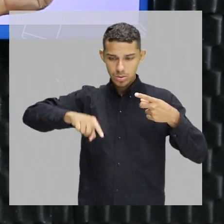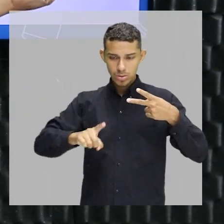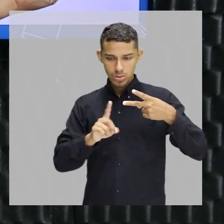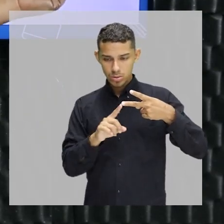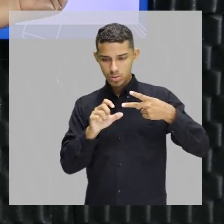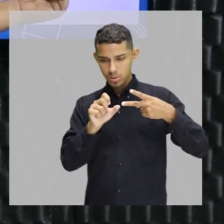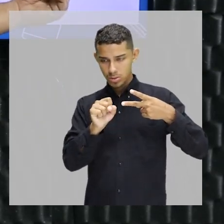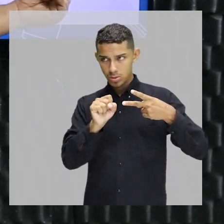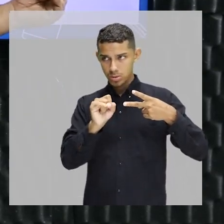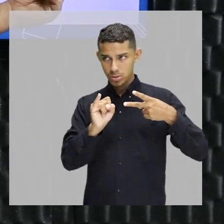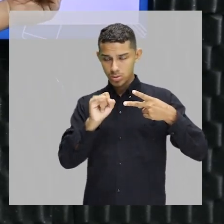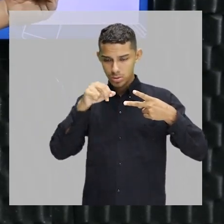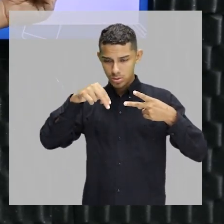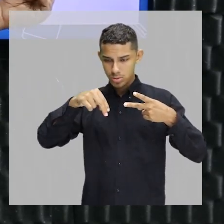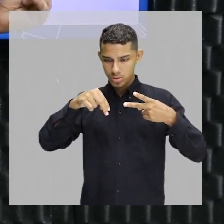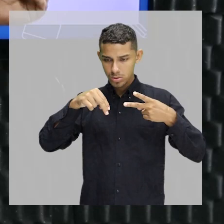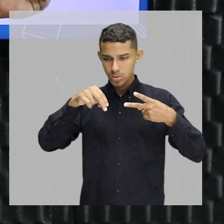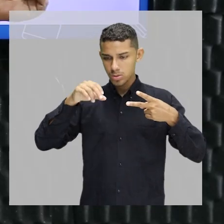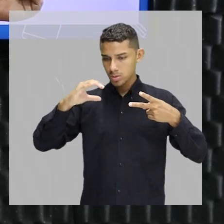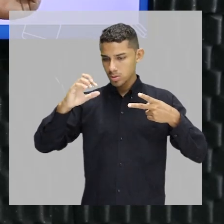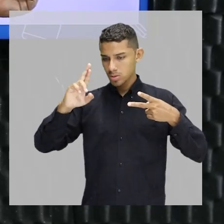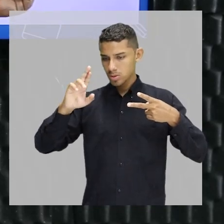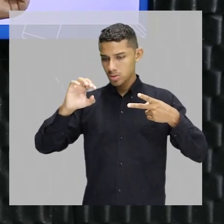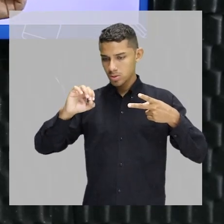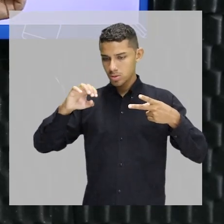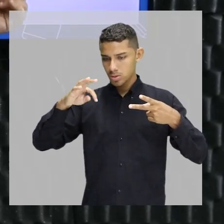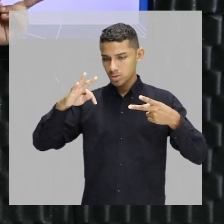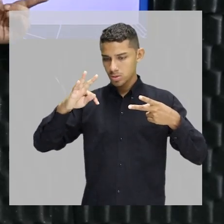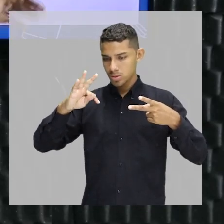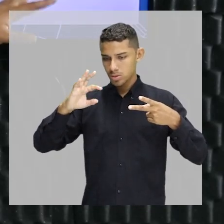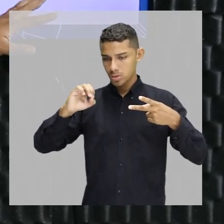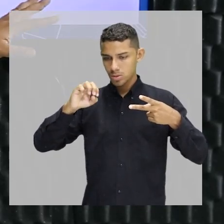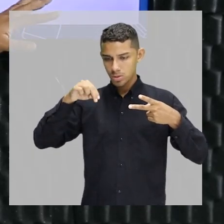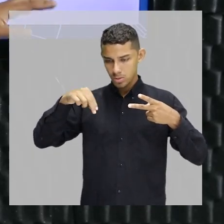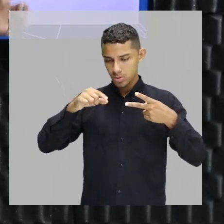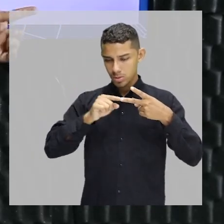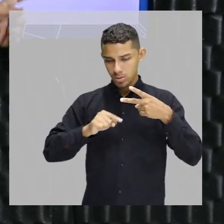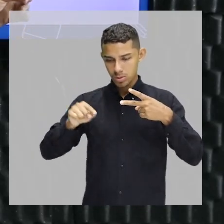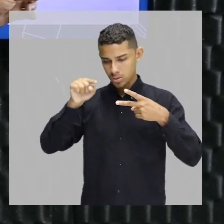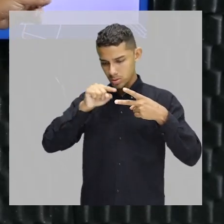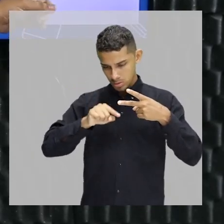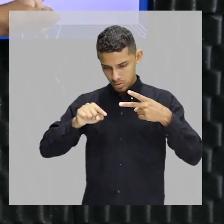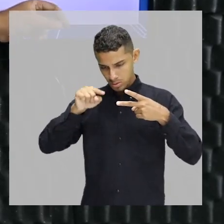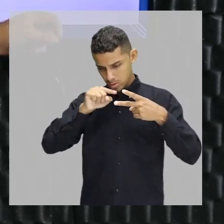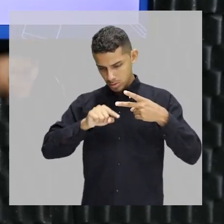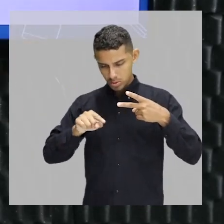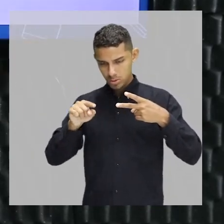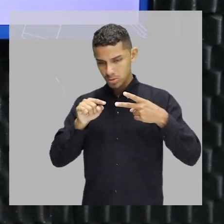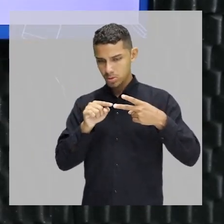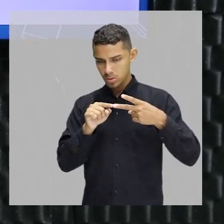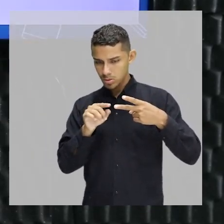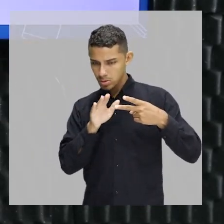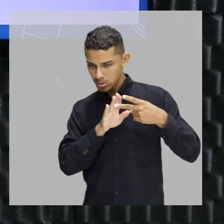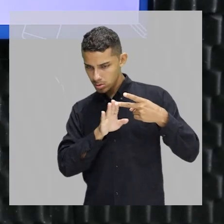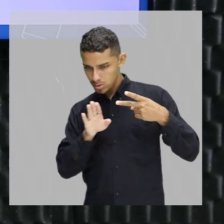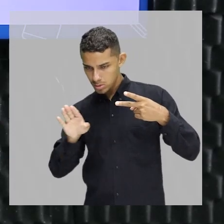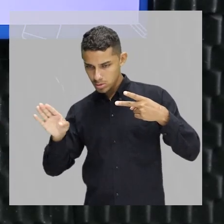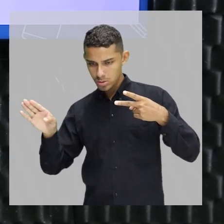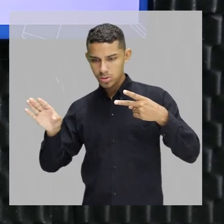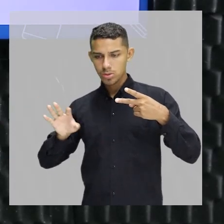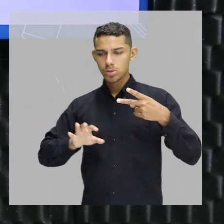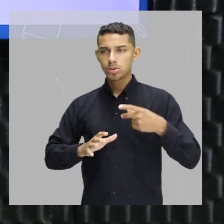circular mesmo, e o síncron, além de movimento circular, ele é sincronizado. ok? Então é por isso o nome da palavra síncrotron.